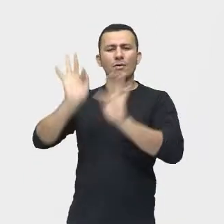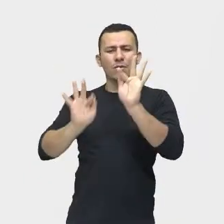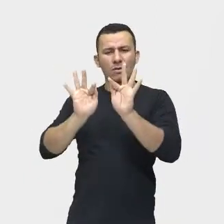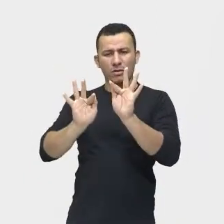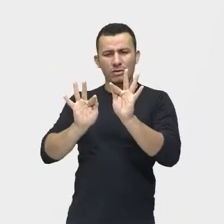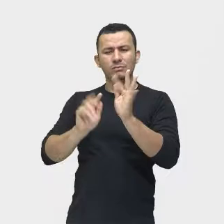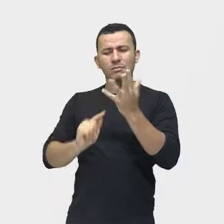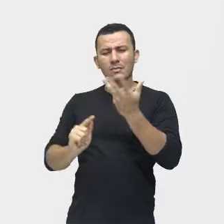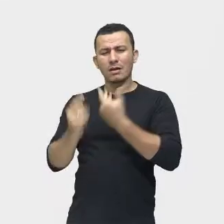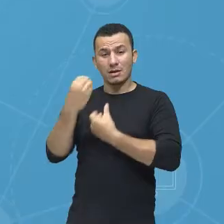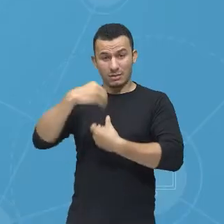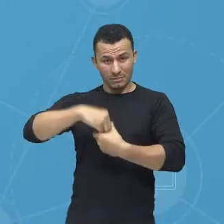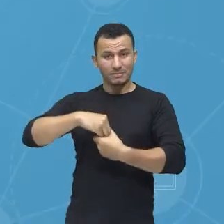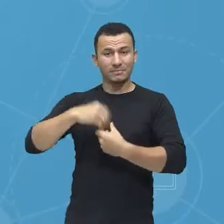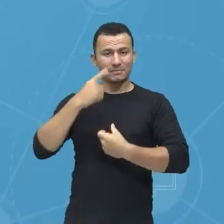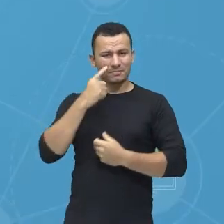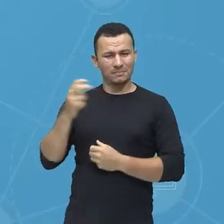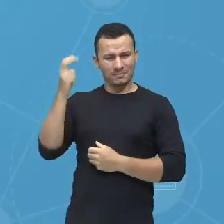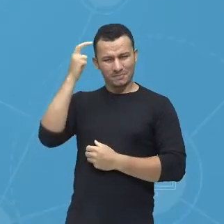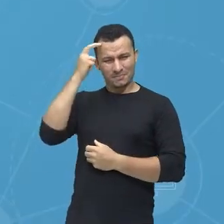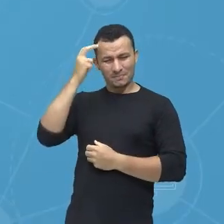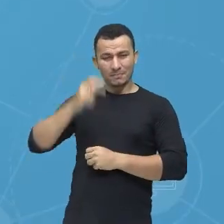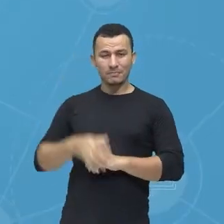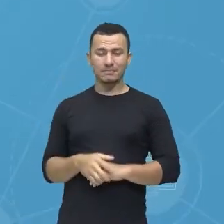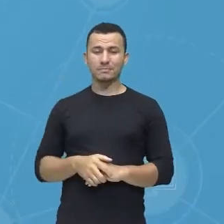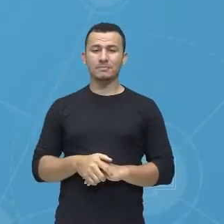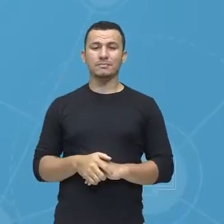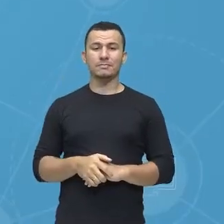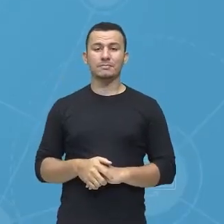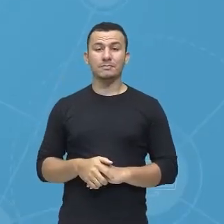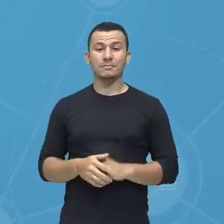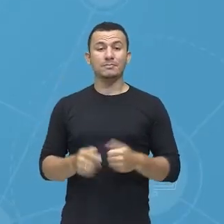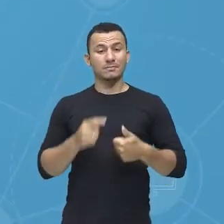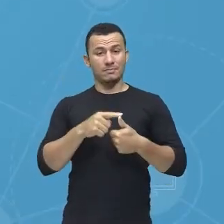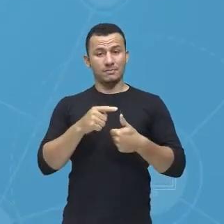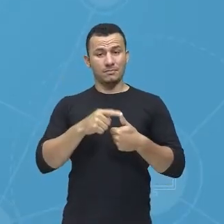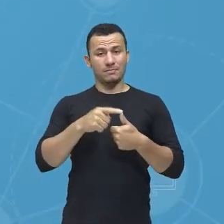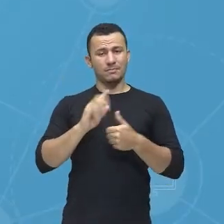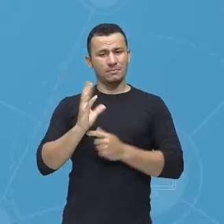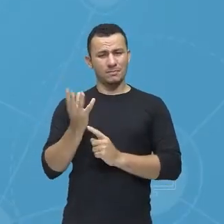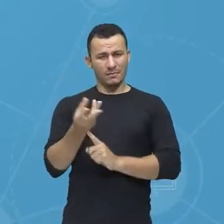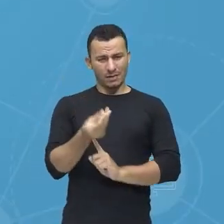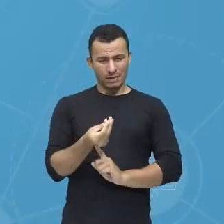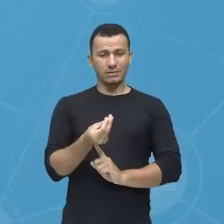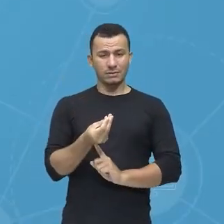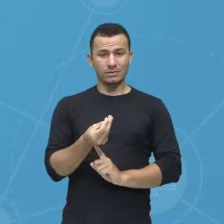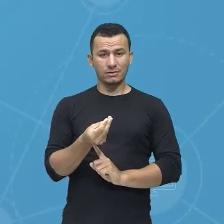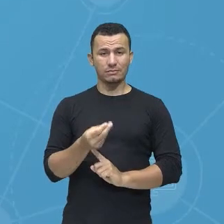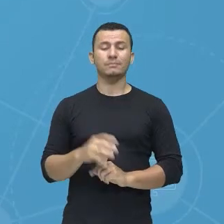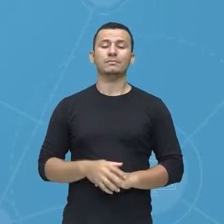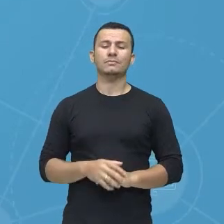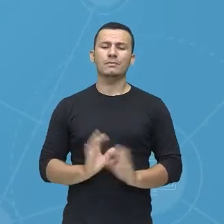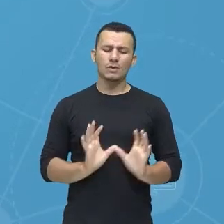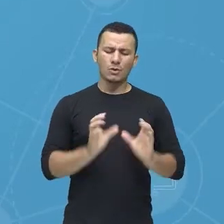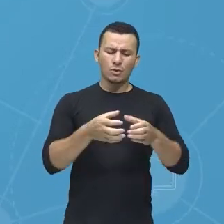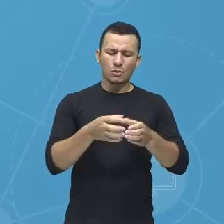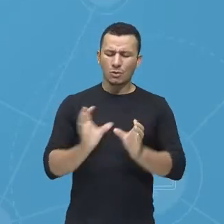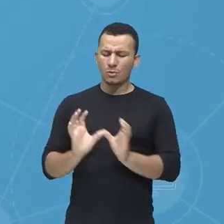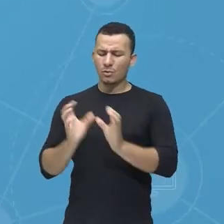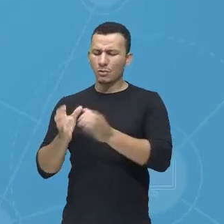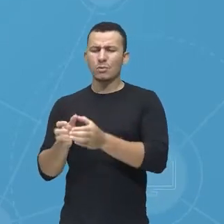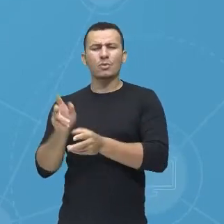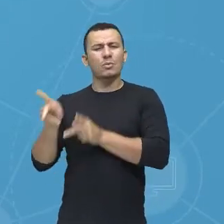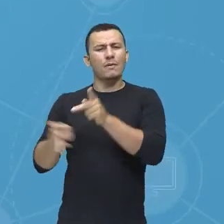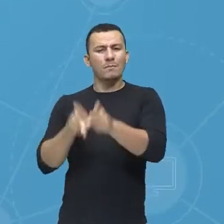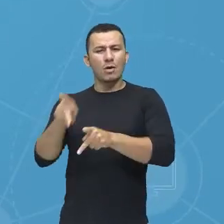uma olhadinha aqui juntos. Começando pela arte. Todos os povos têm um tipo de